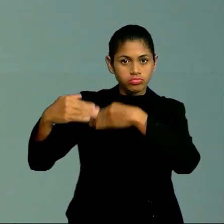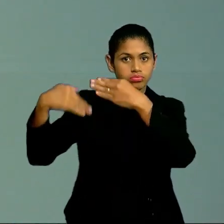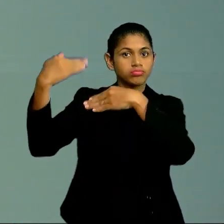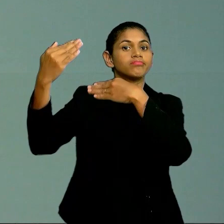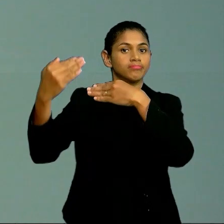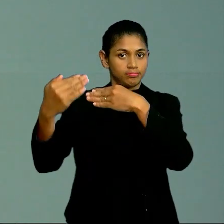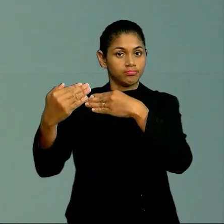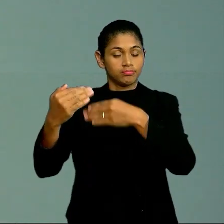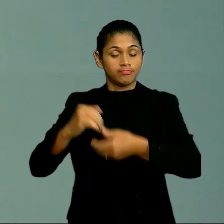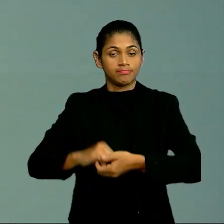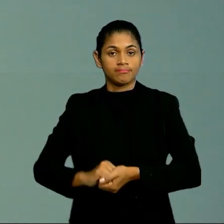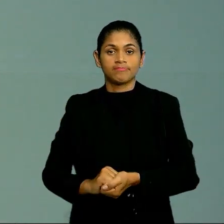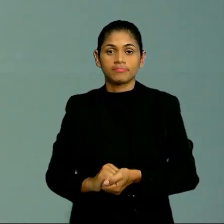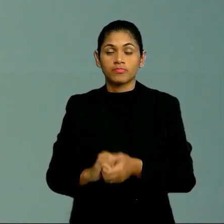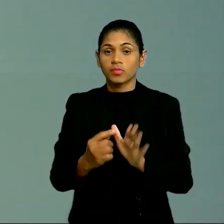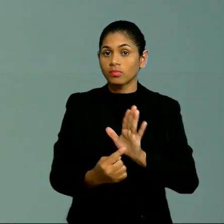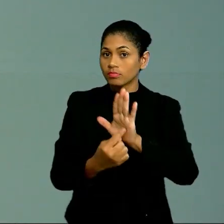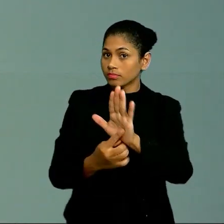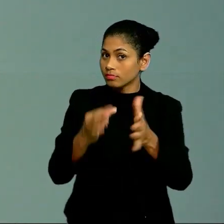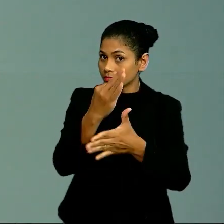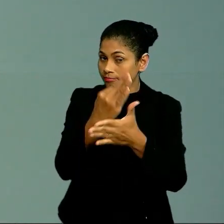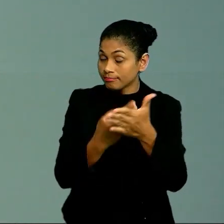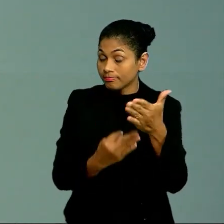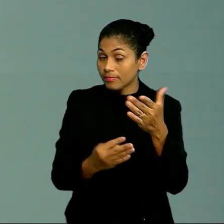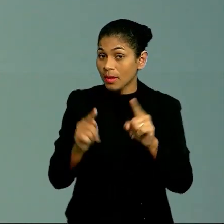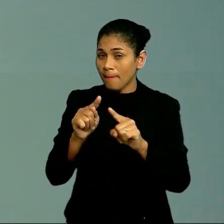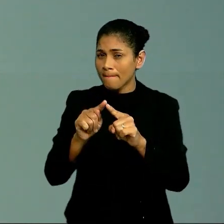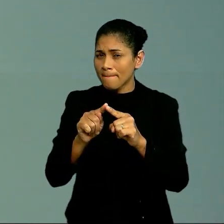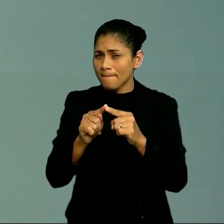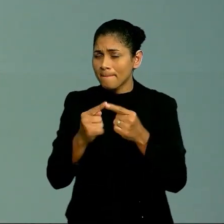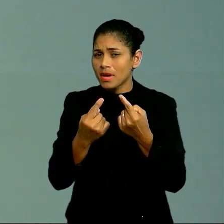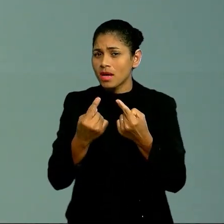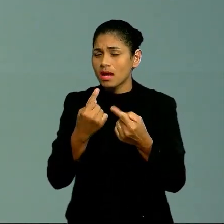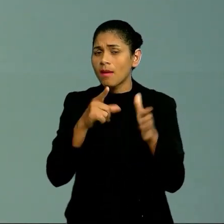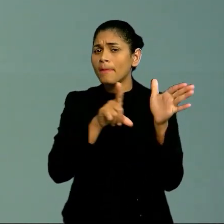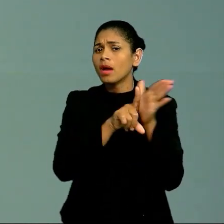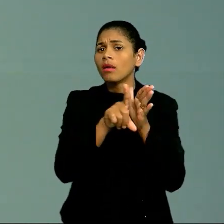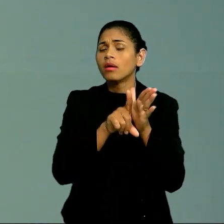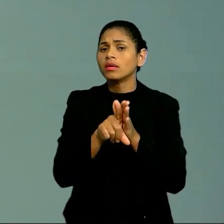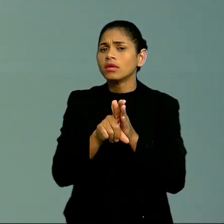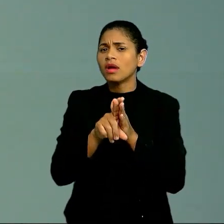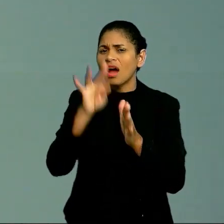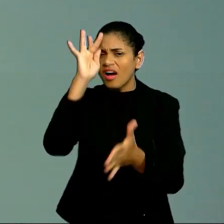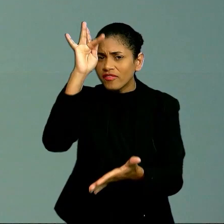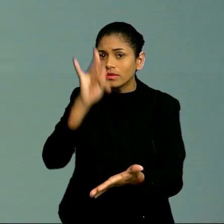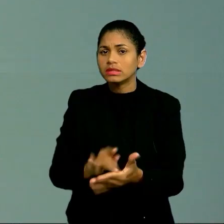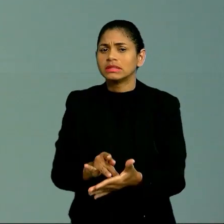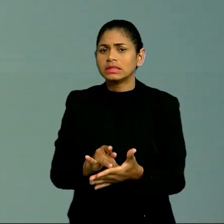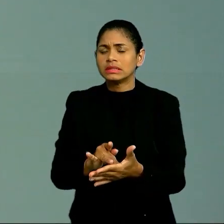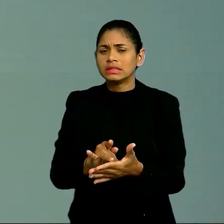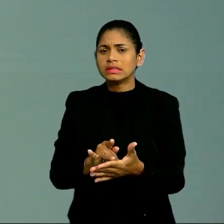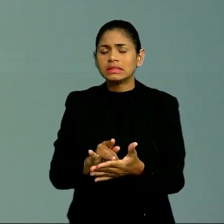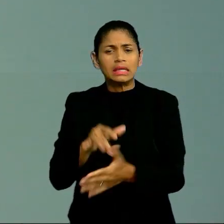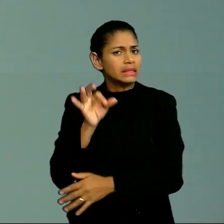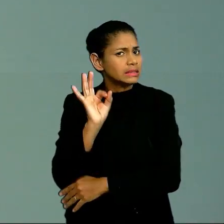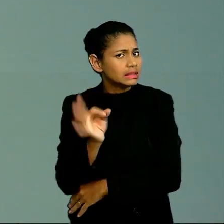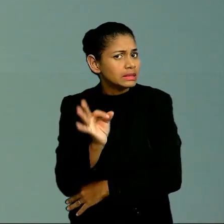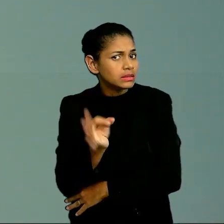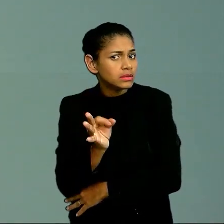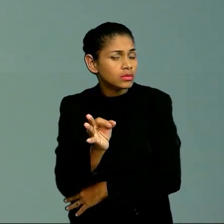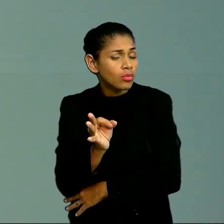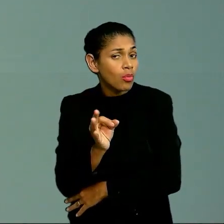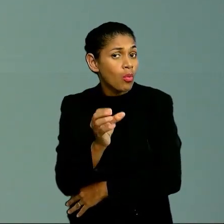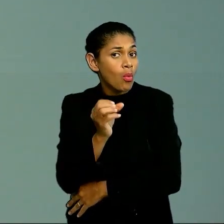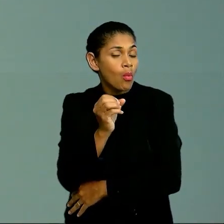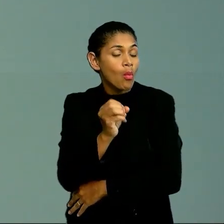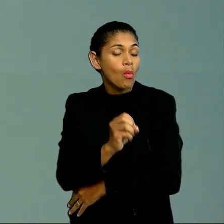texto, mas a questão ele vai te perguntar o seguinte: esse texto, essa afirmativa, é certo ou errado? O que você acha? O ser